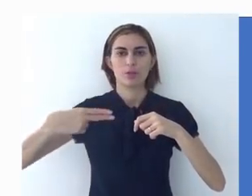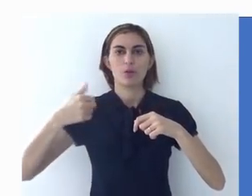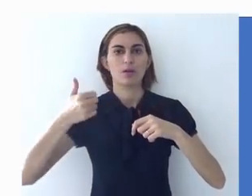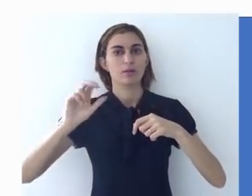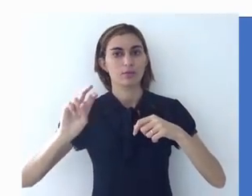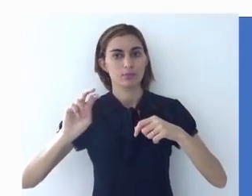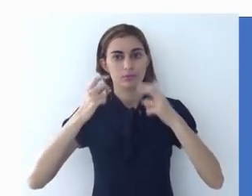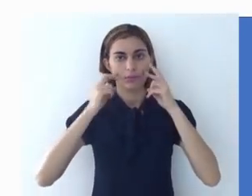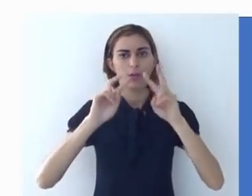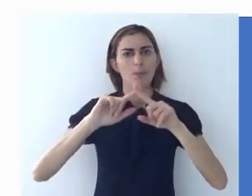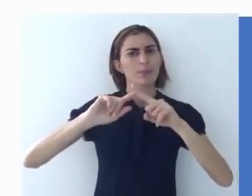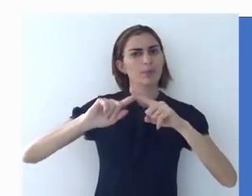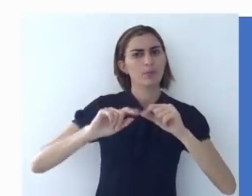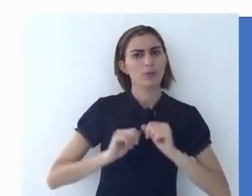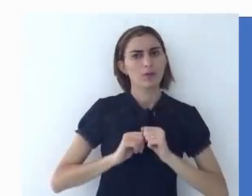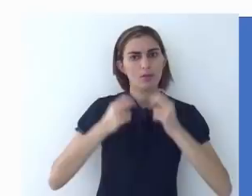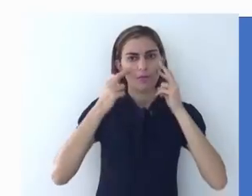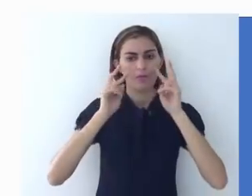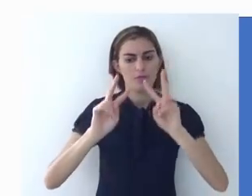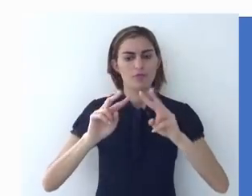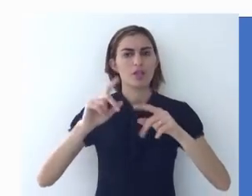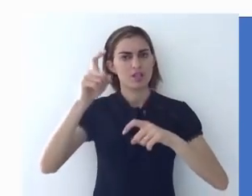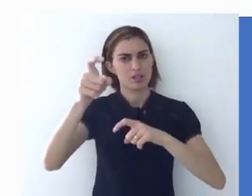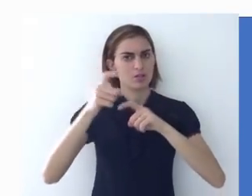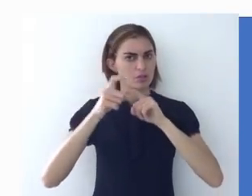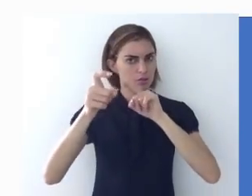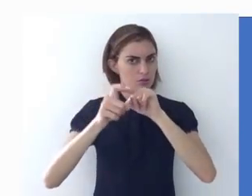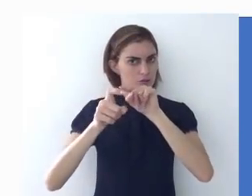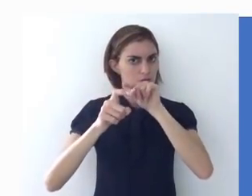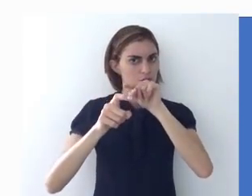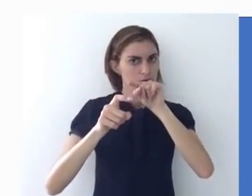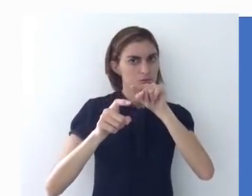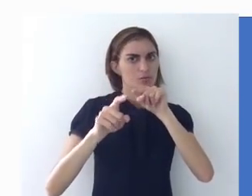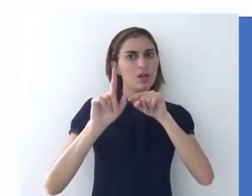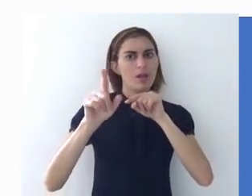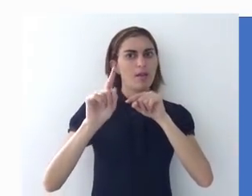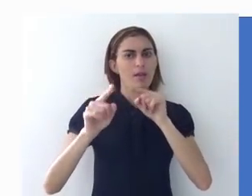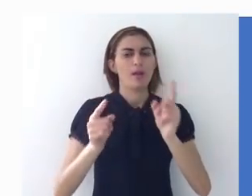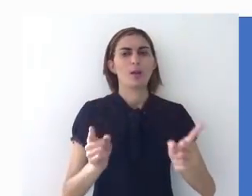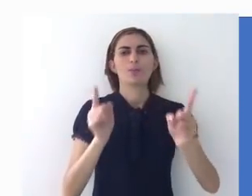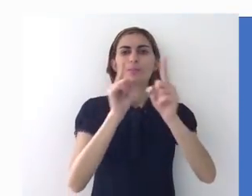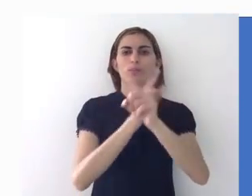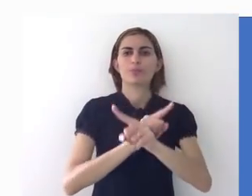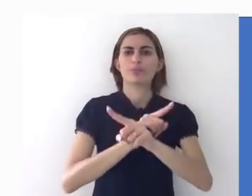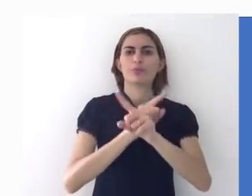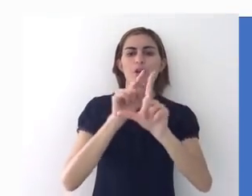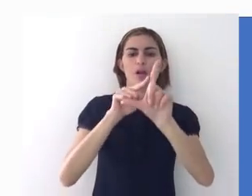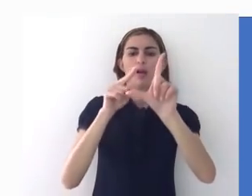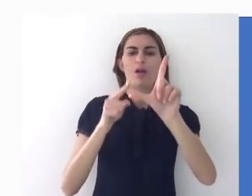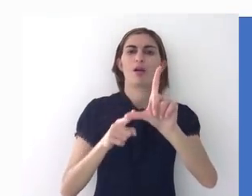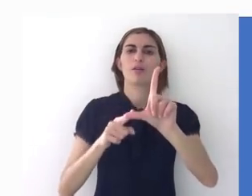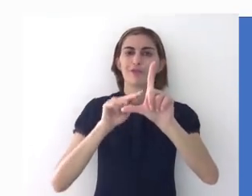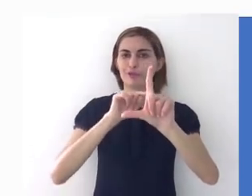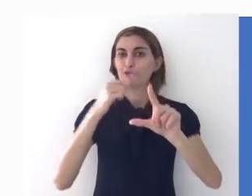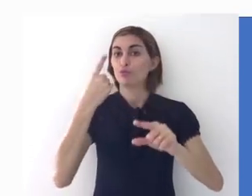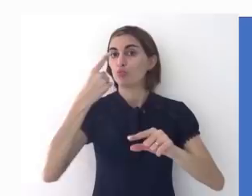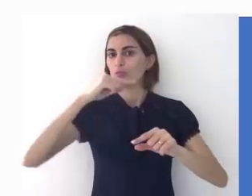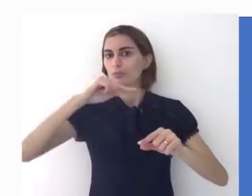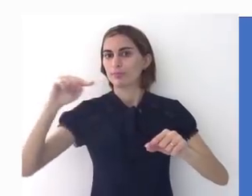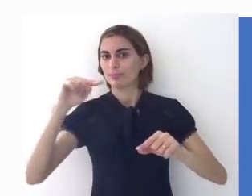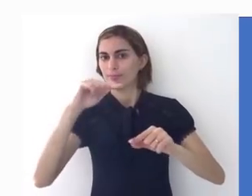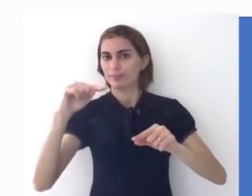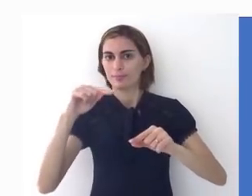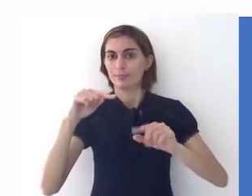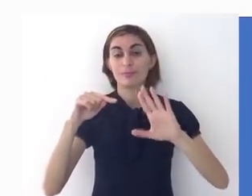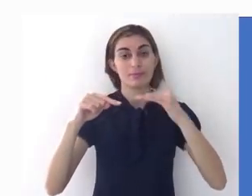15 e y igual a 20. Milena, por quê? Olha, esse x, ele está oposto ao